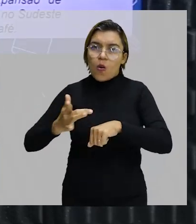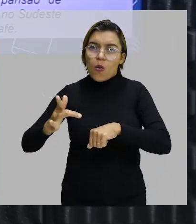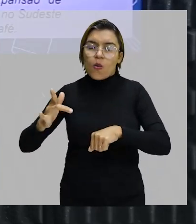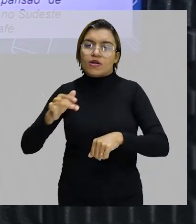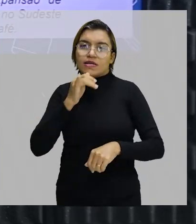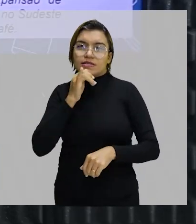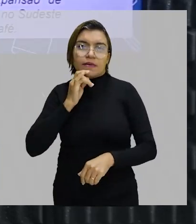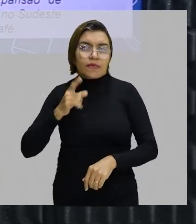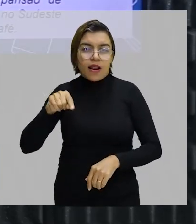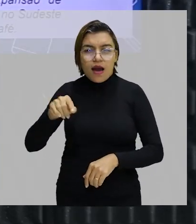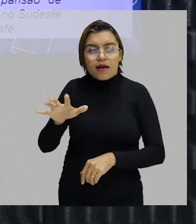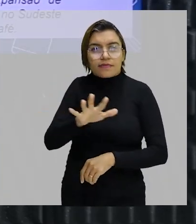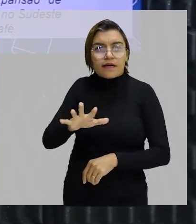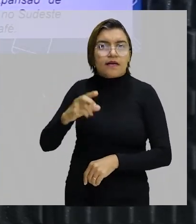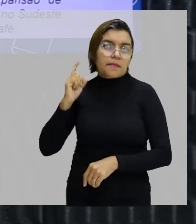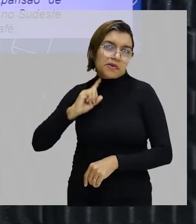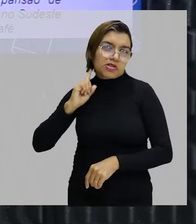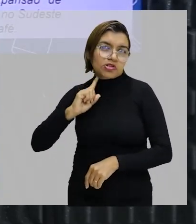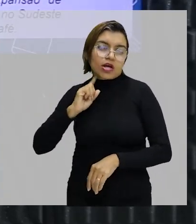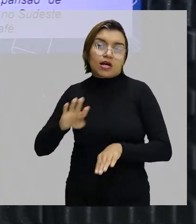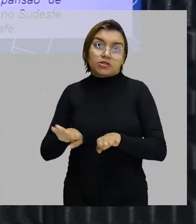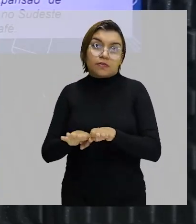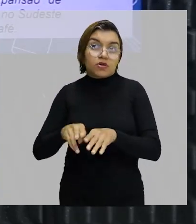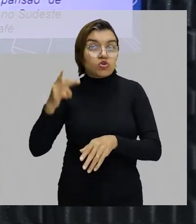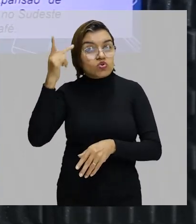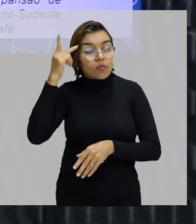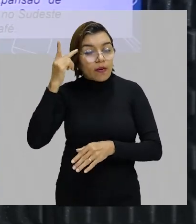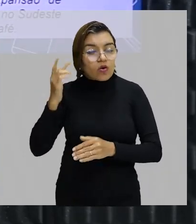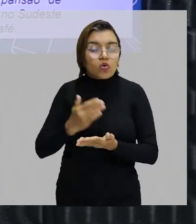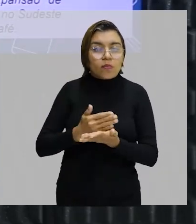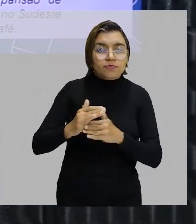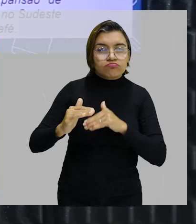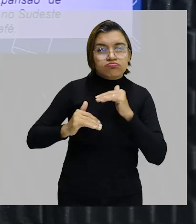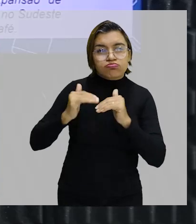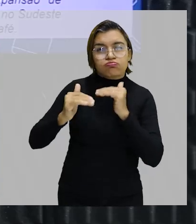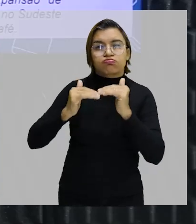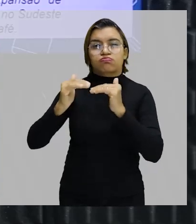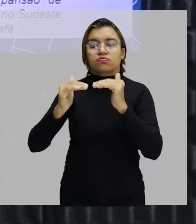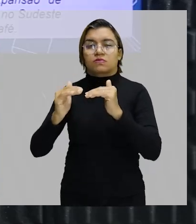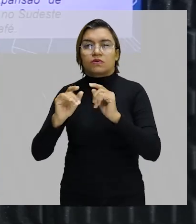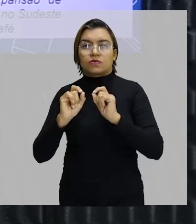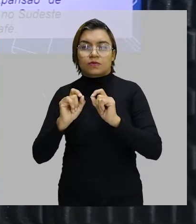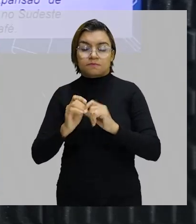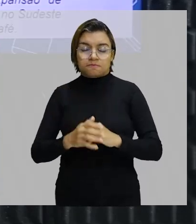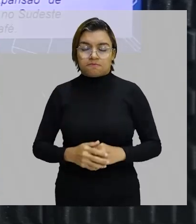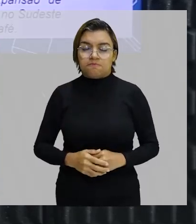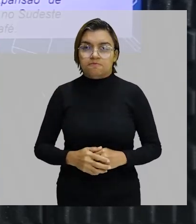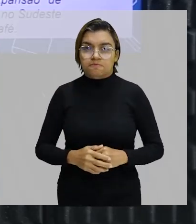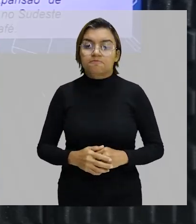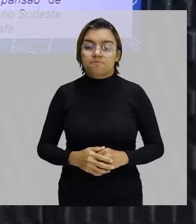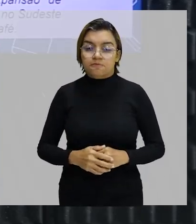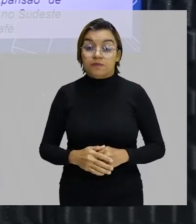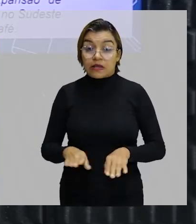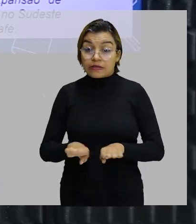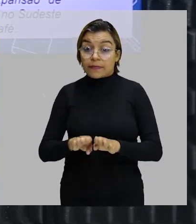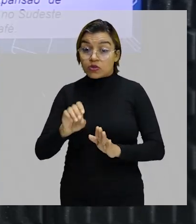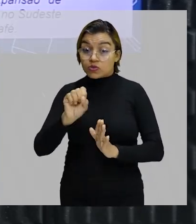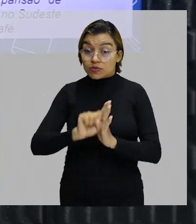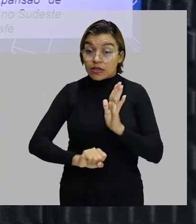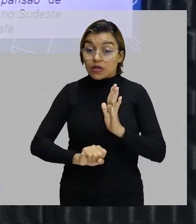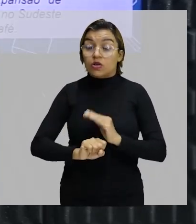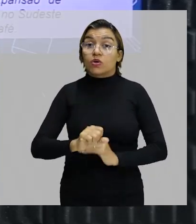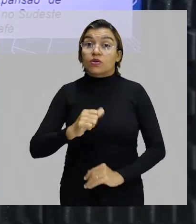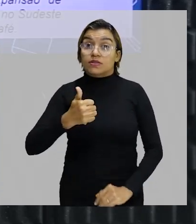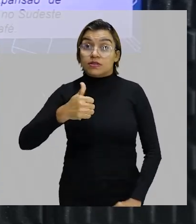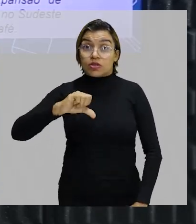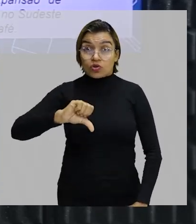por exemplo, né? Tu tem também São Paulo, começando ali a se desenvolver os seus adensamentos urbanos. Tá? No século XIX, nós